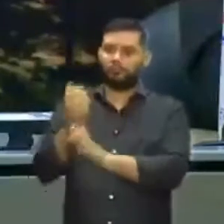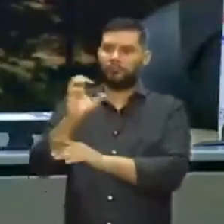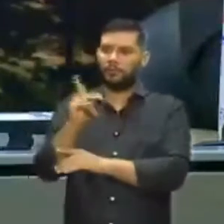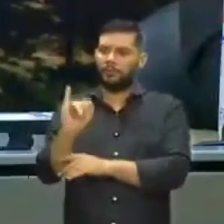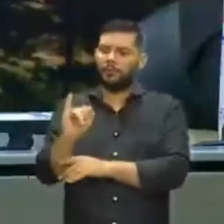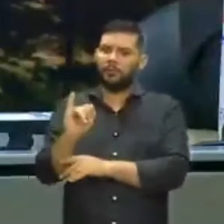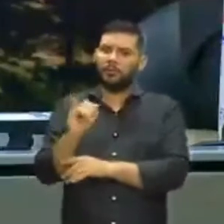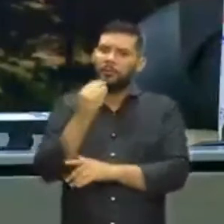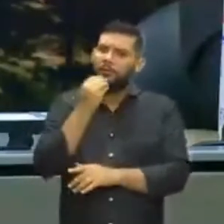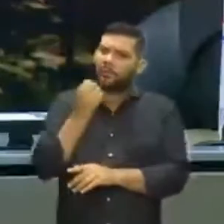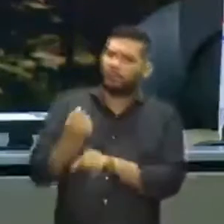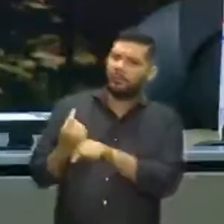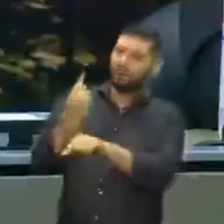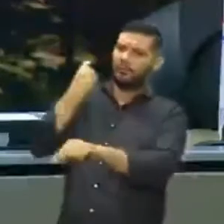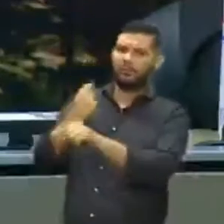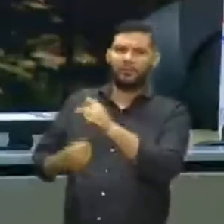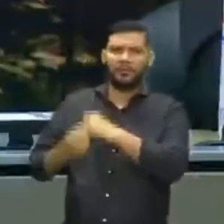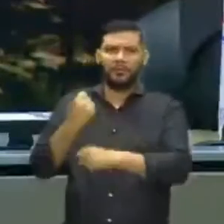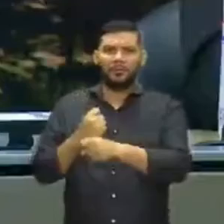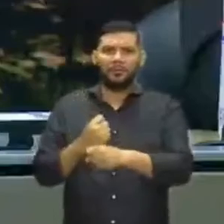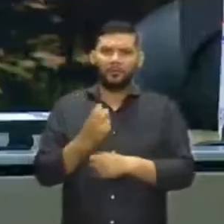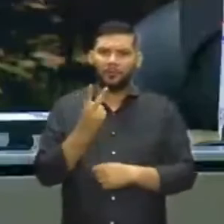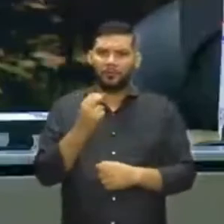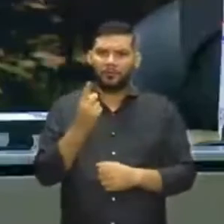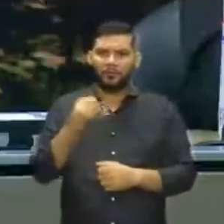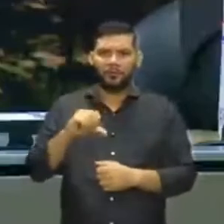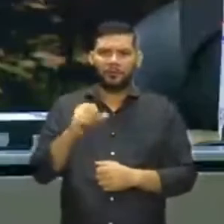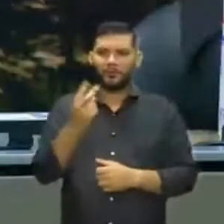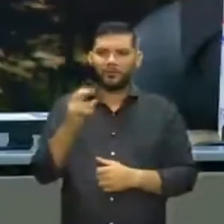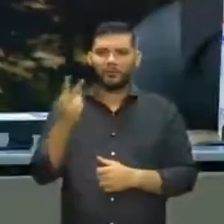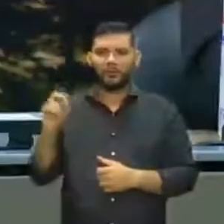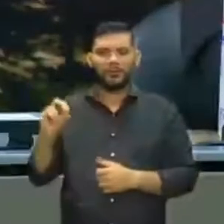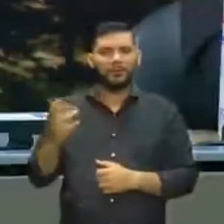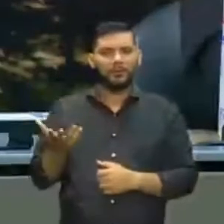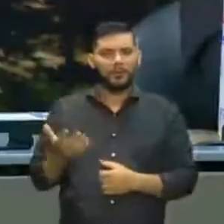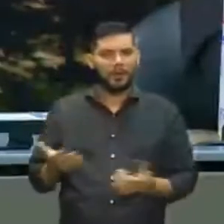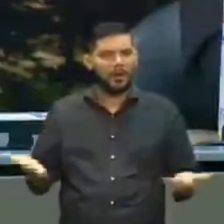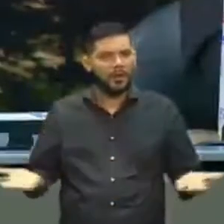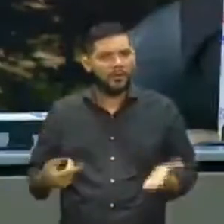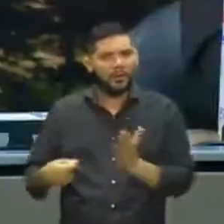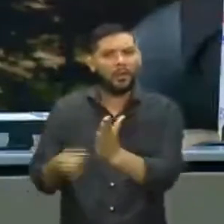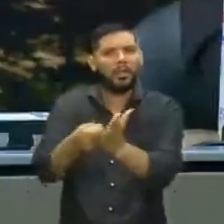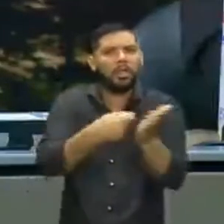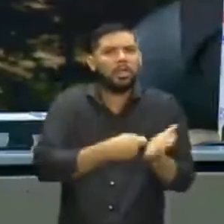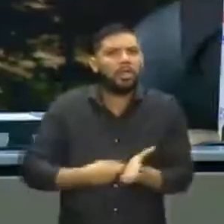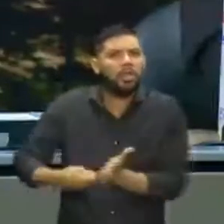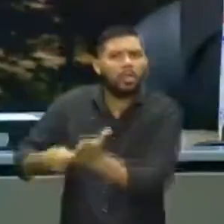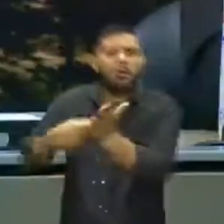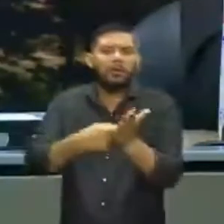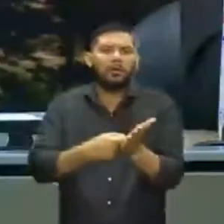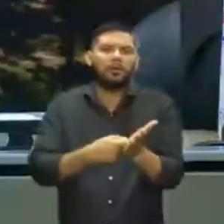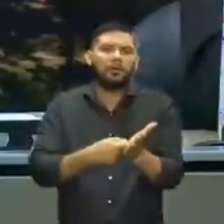20? E por que, ele não propôs em 19? Por que, agora está coletando assinatura? Para só fazer esse